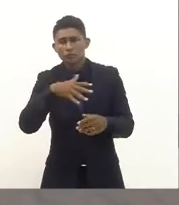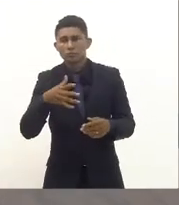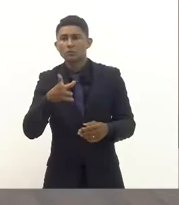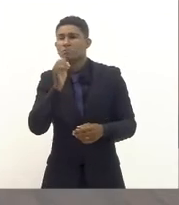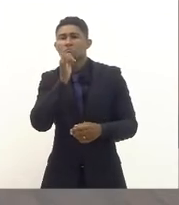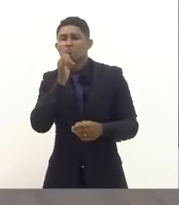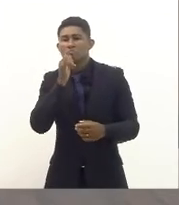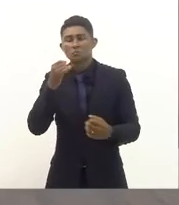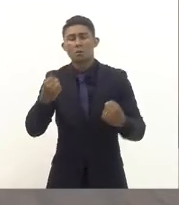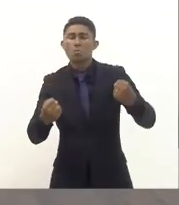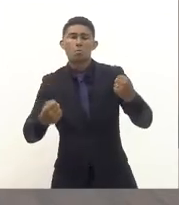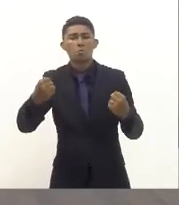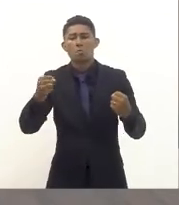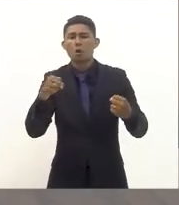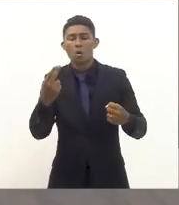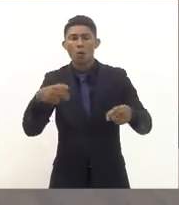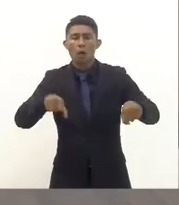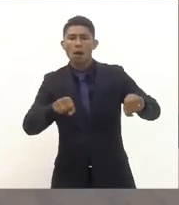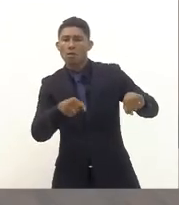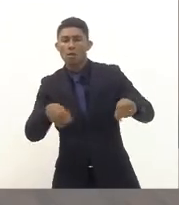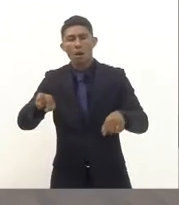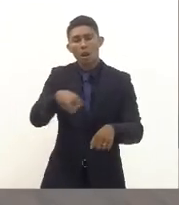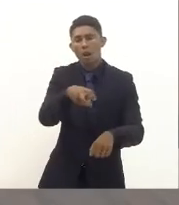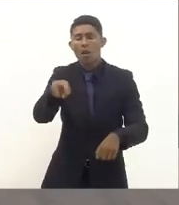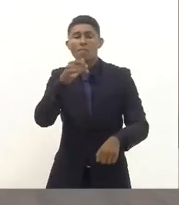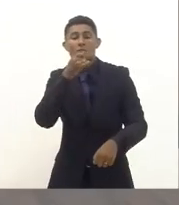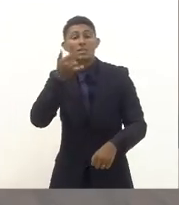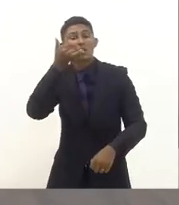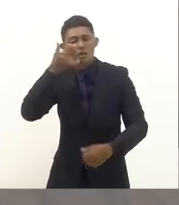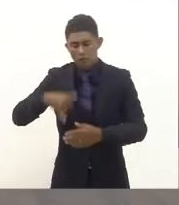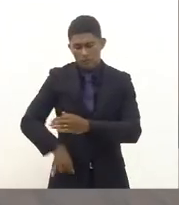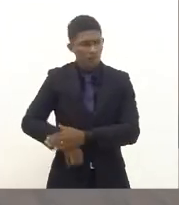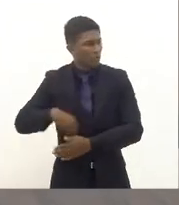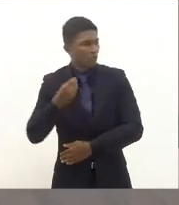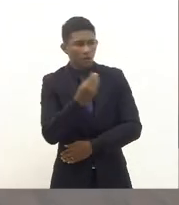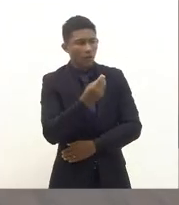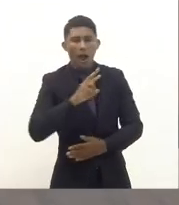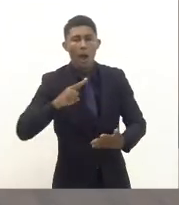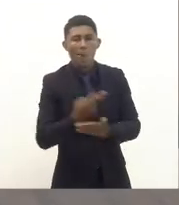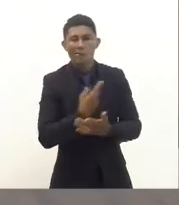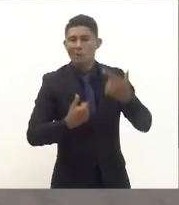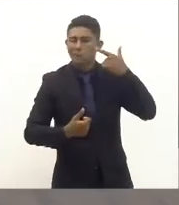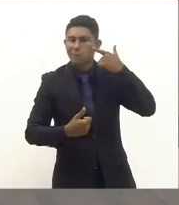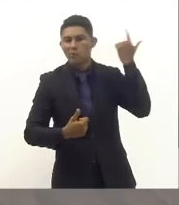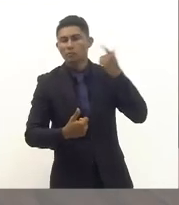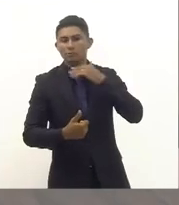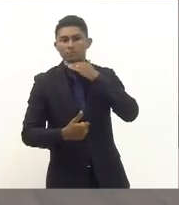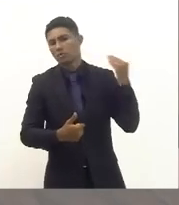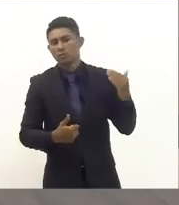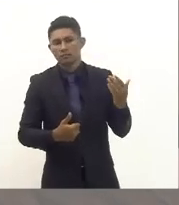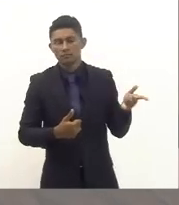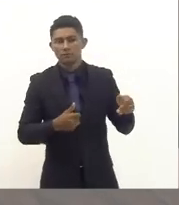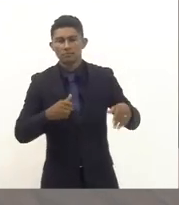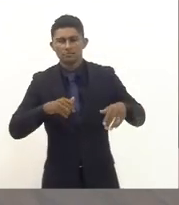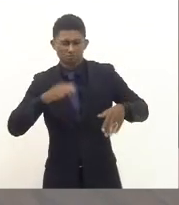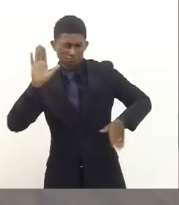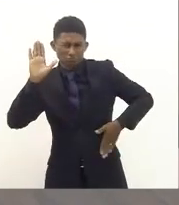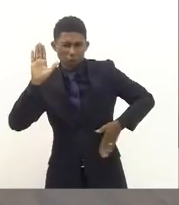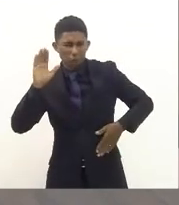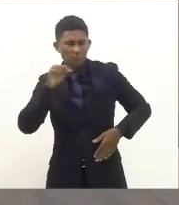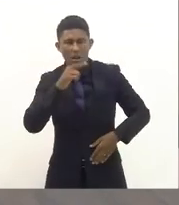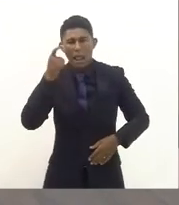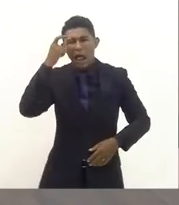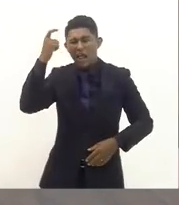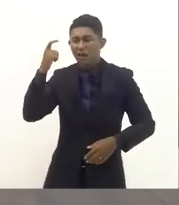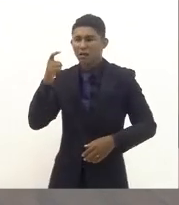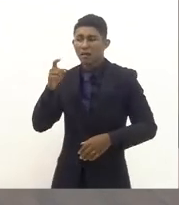dirigindo pilotando uma moto numa rua que não entregar o celular acaba sendo morto por esses vagabundo boa eles não pensam duas vezes